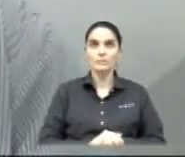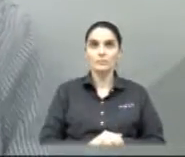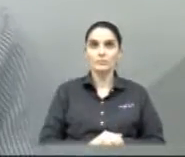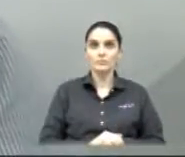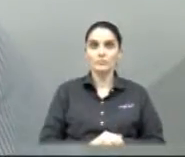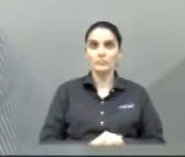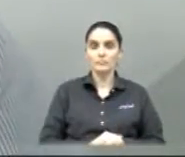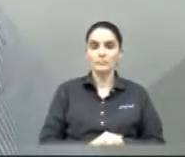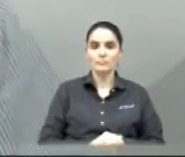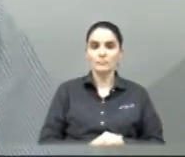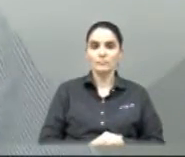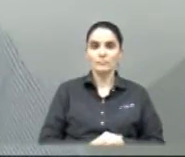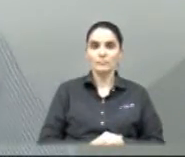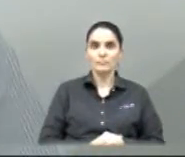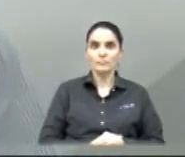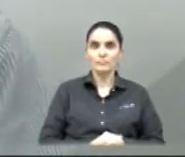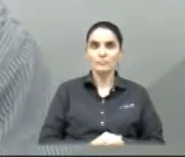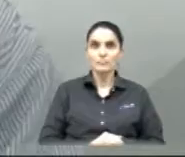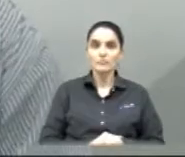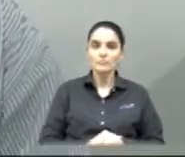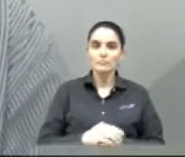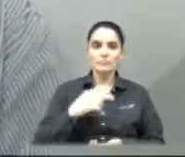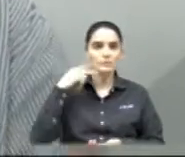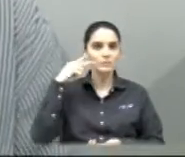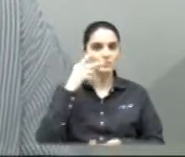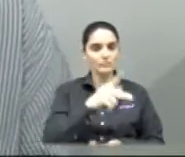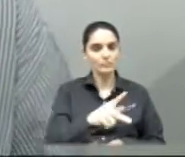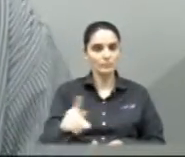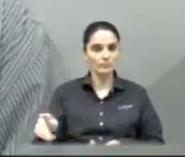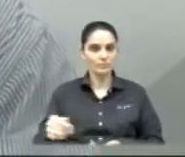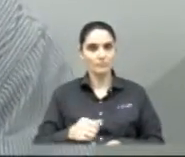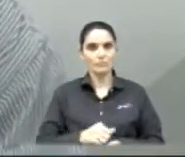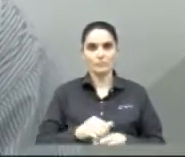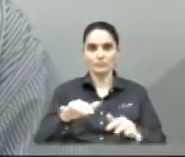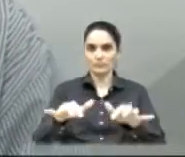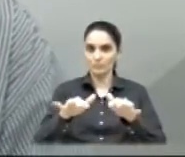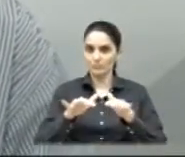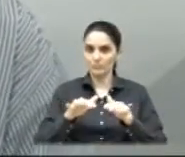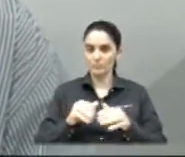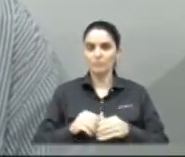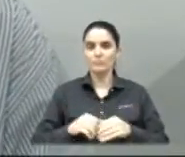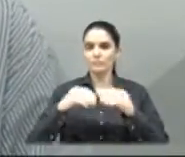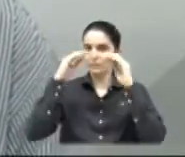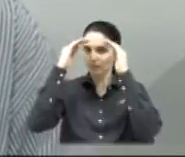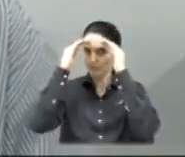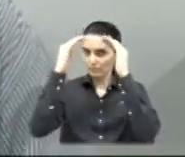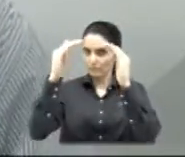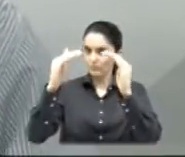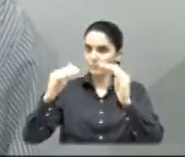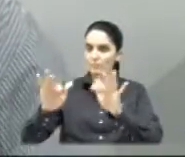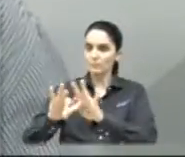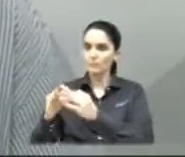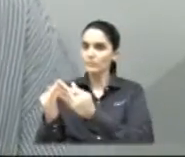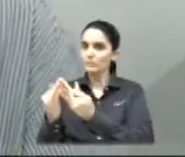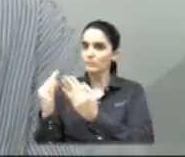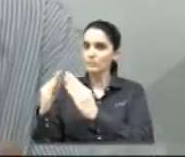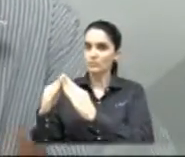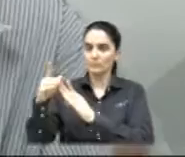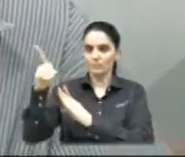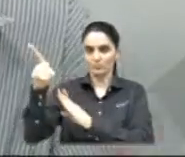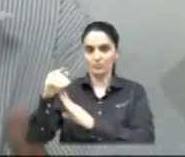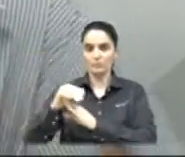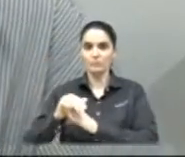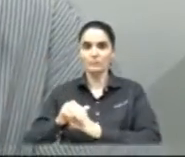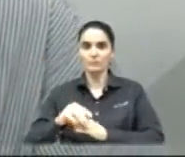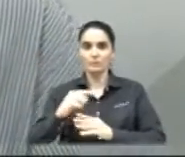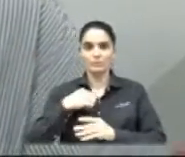presidente, senhoras e senhores vereadores, público presente, eu tenho um profundo respeito pelas famílias que lá estão, tanto é que eu acho